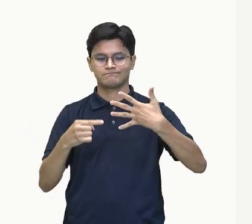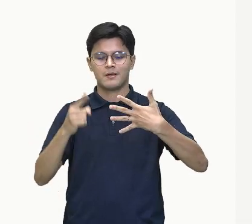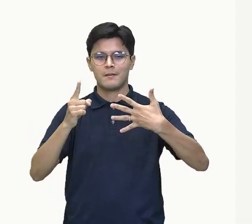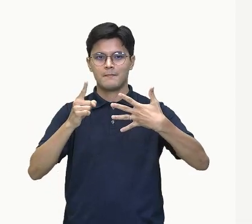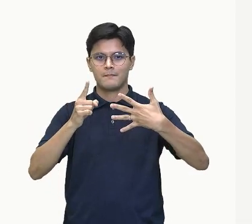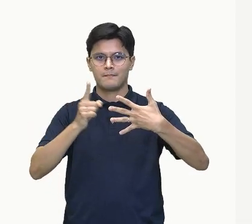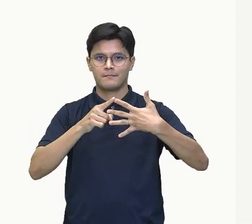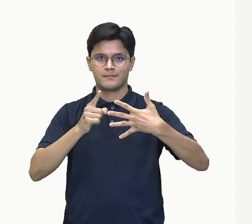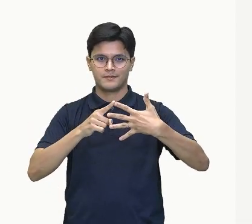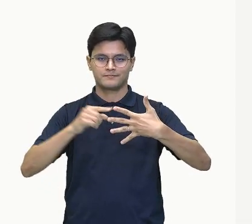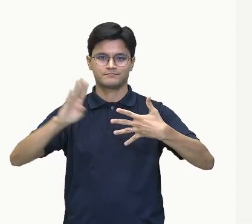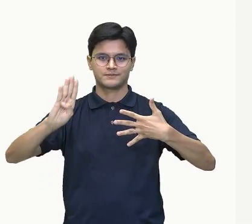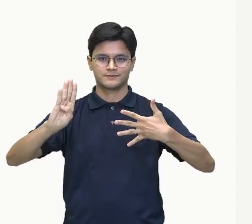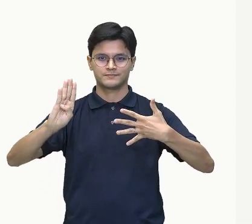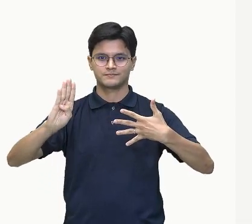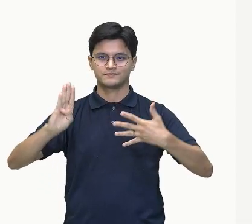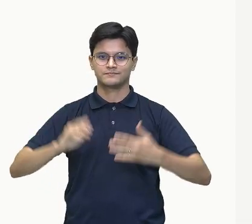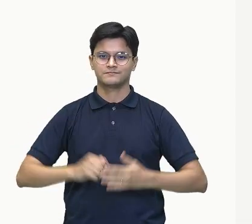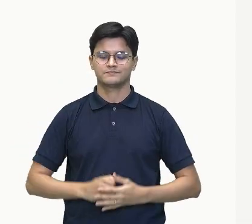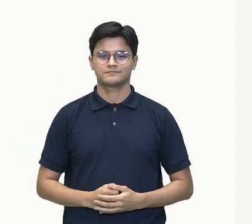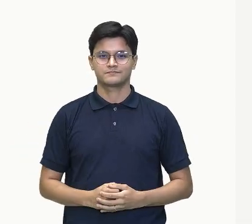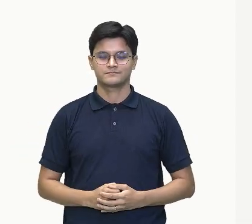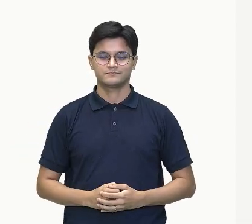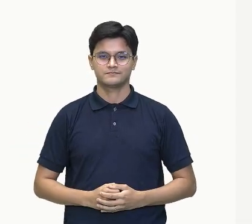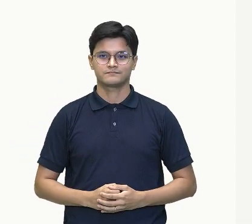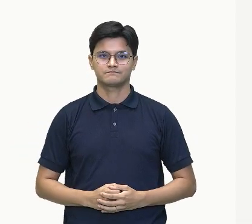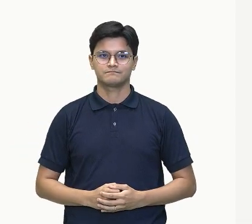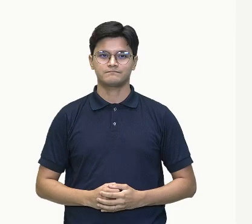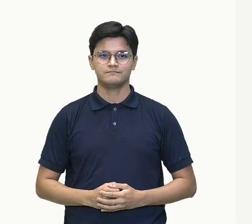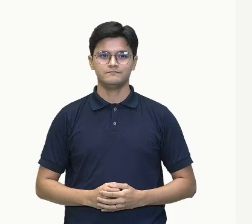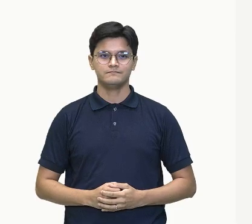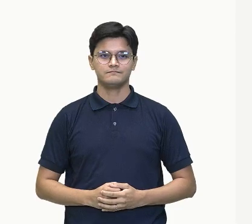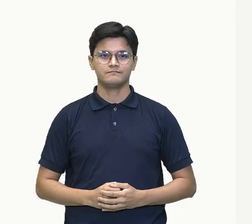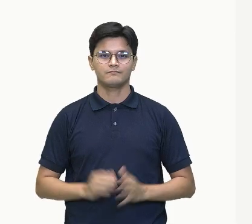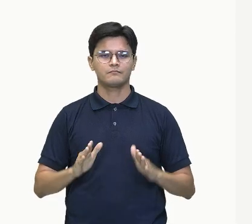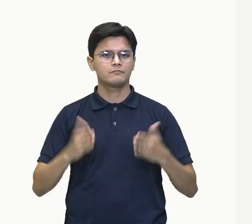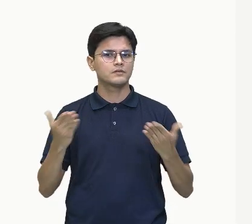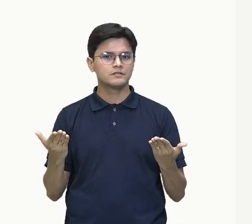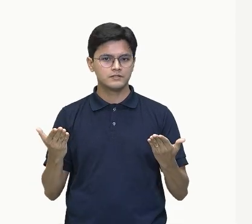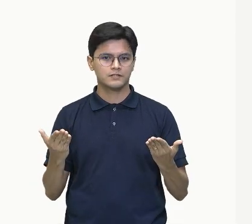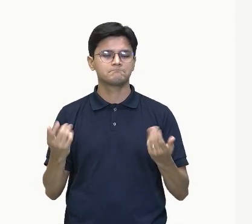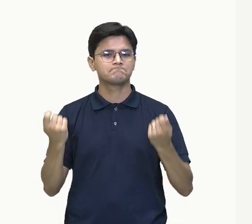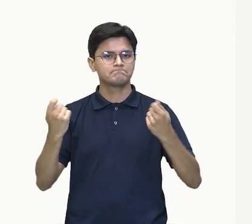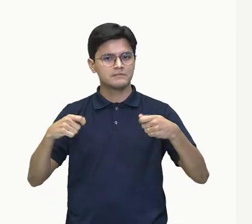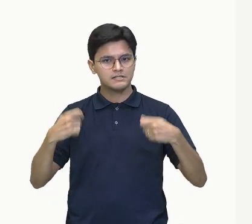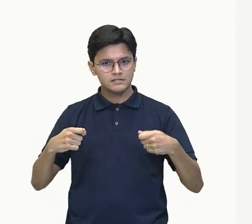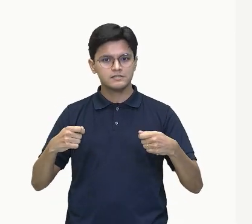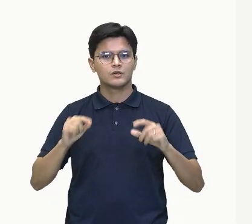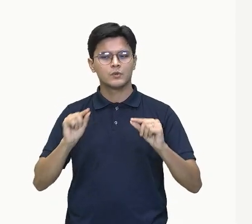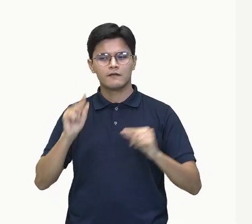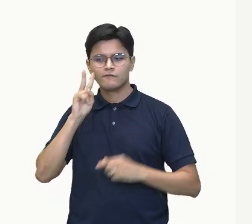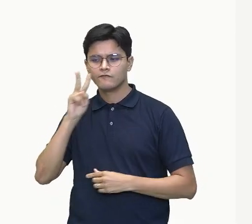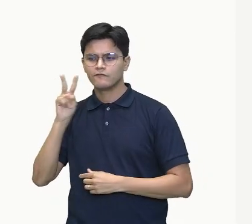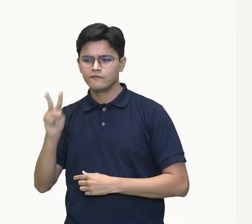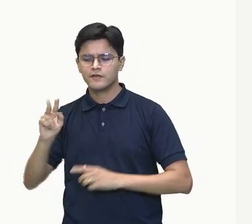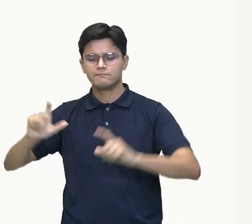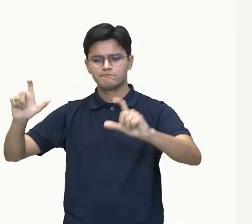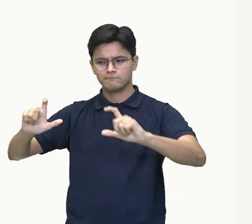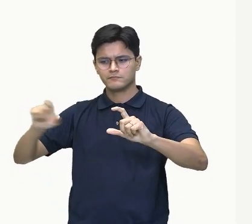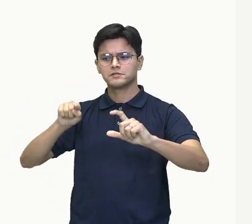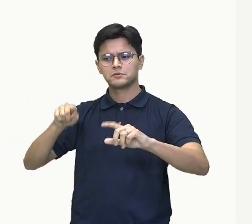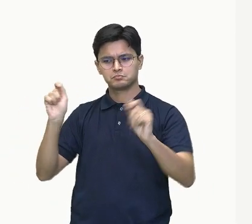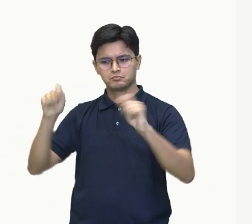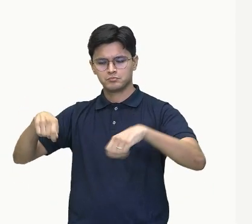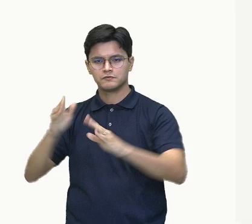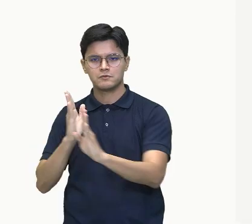letra B, tá bom? Então, basta olhar a nossa equação reduzida da circunferência que a gente já tem